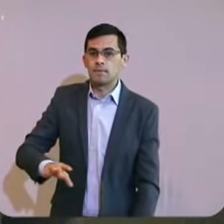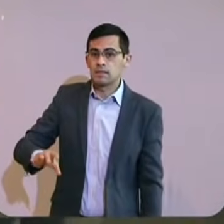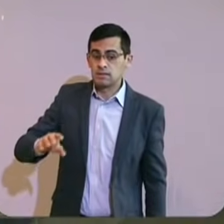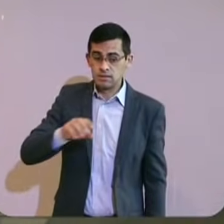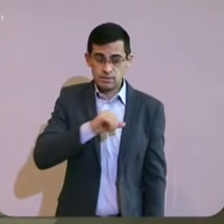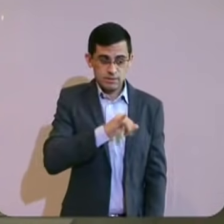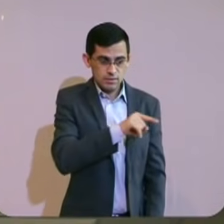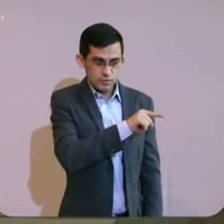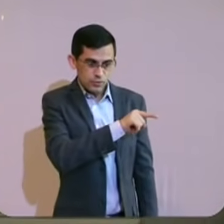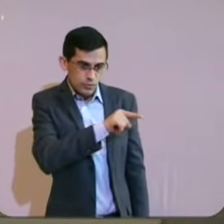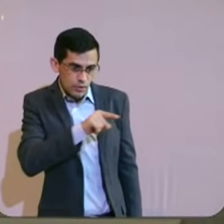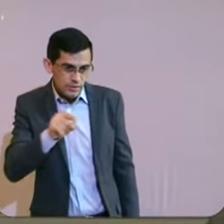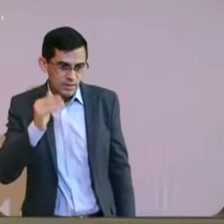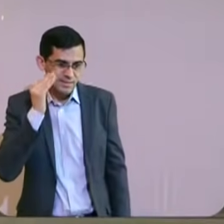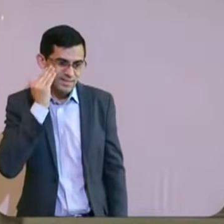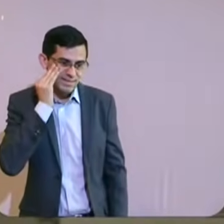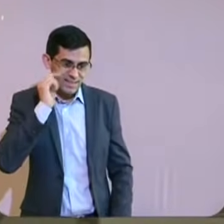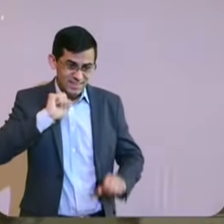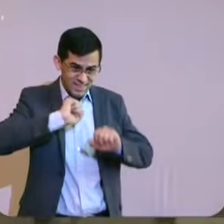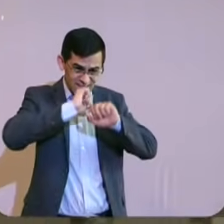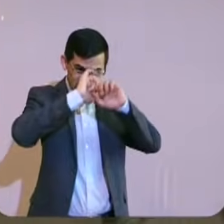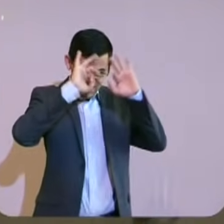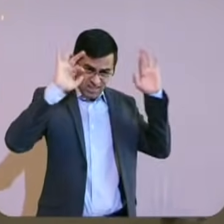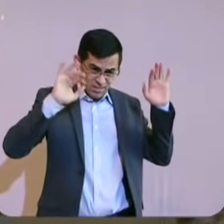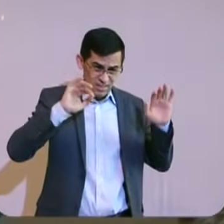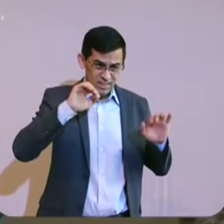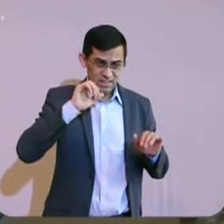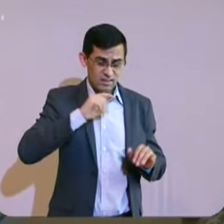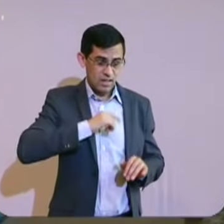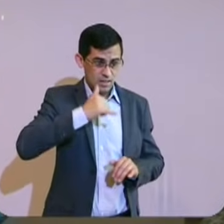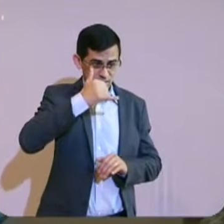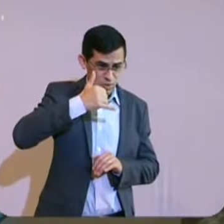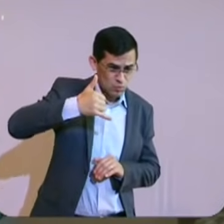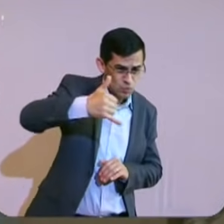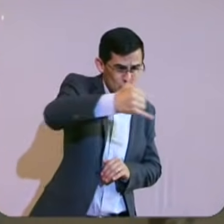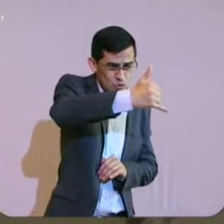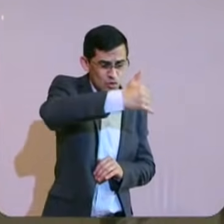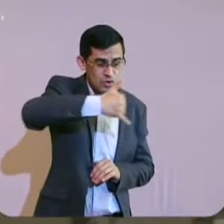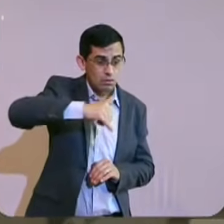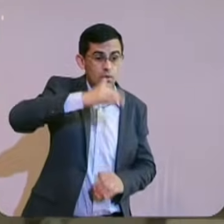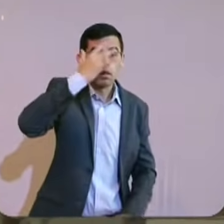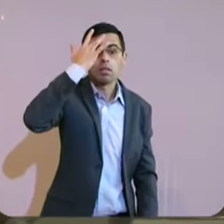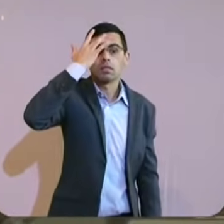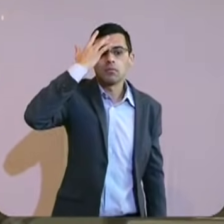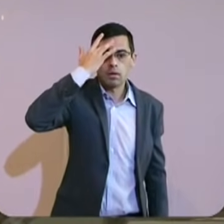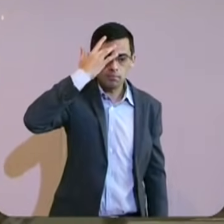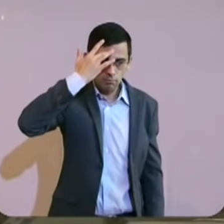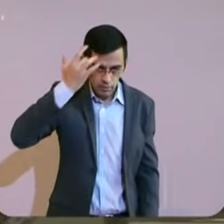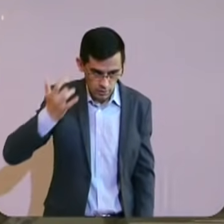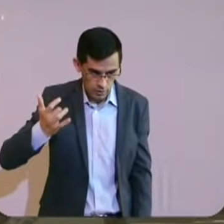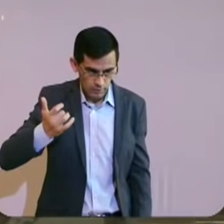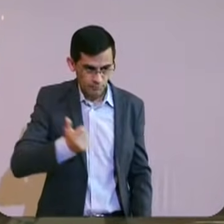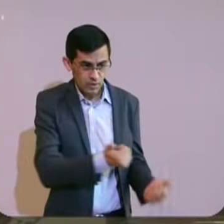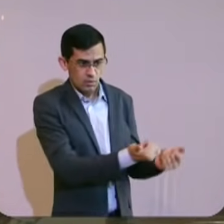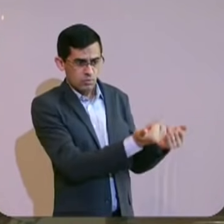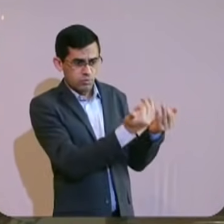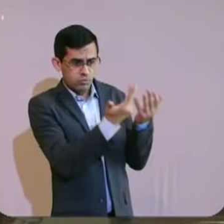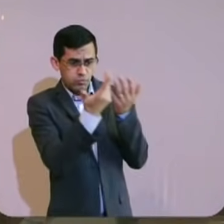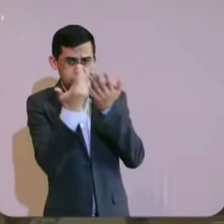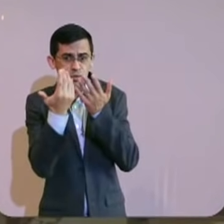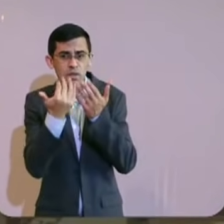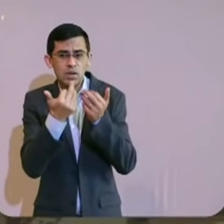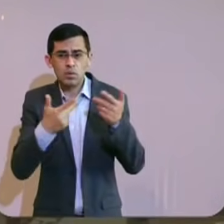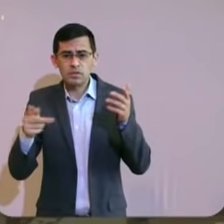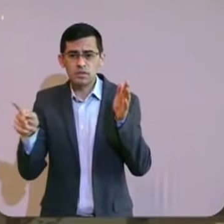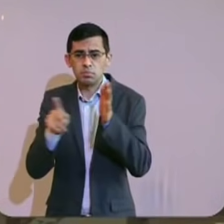se vocês entendem que tem essa unção, então amanhã tragam os seus incensários. Por